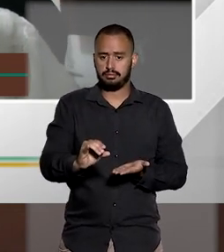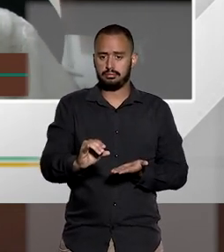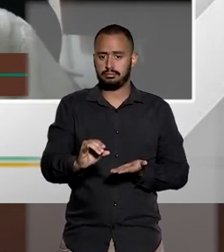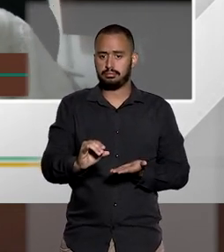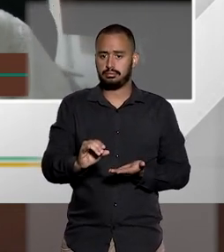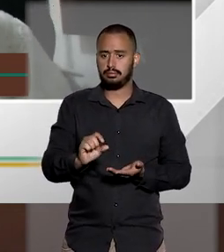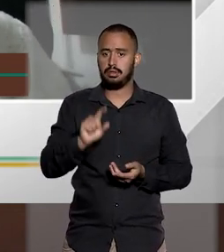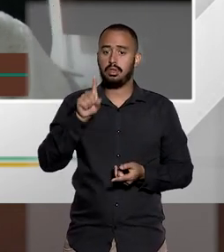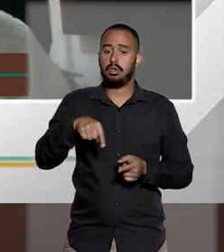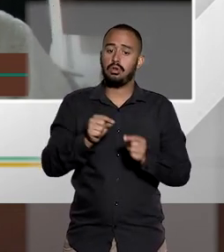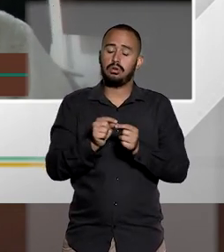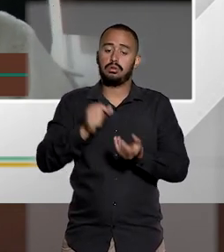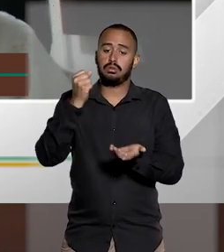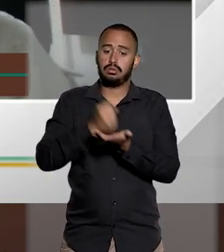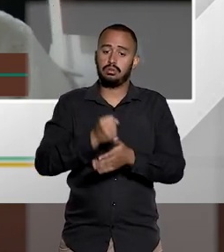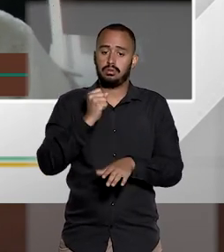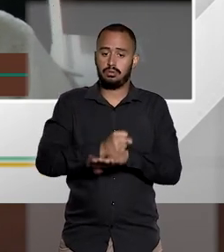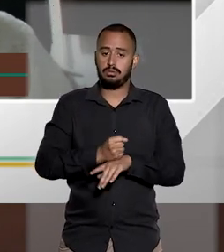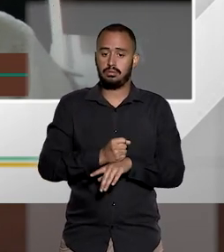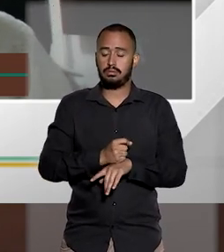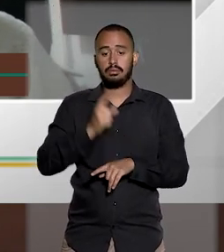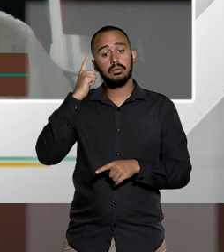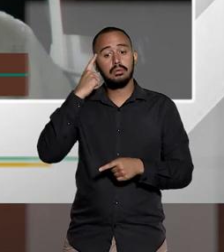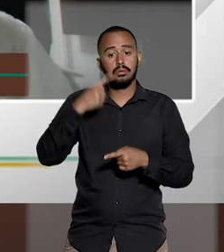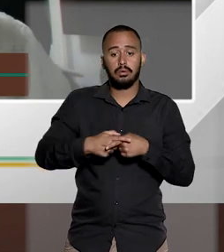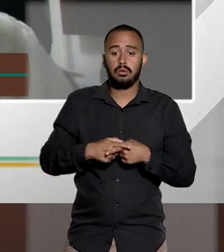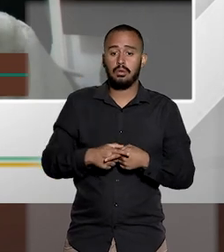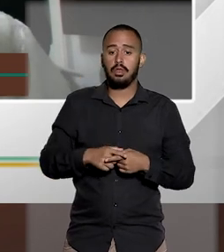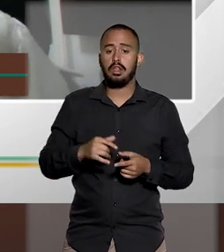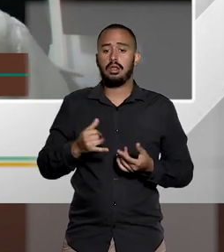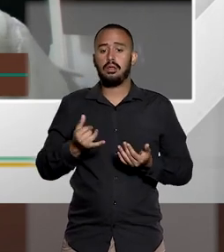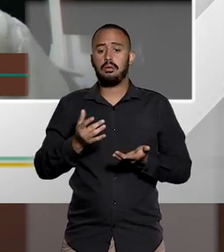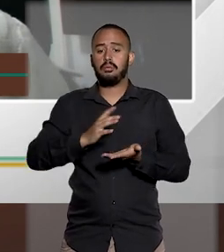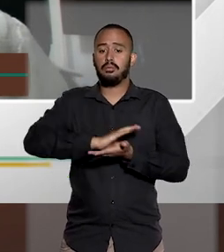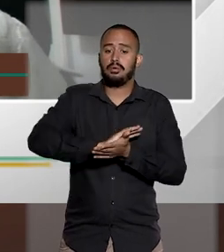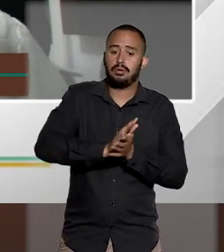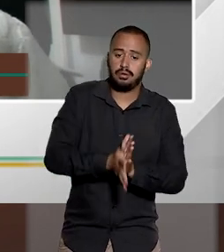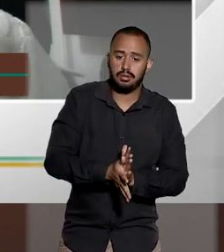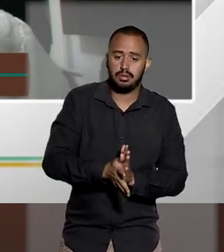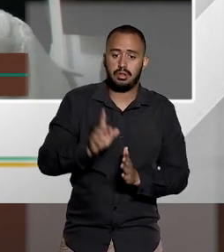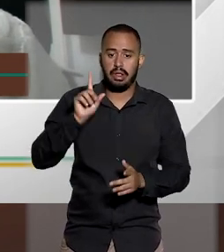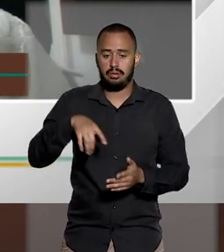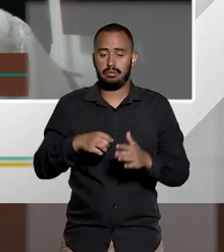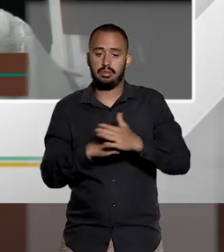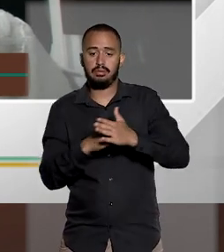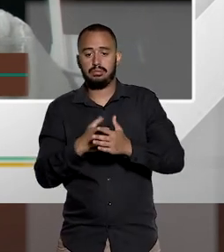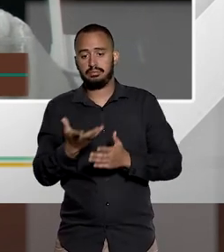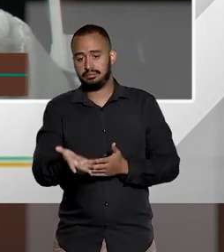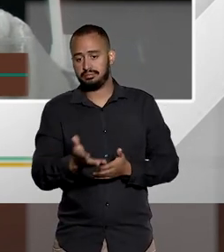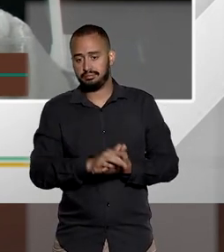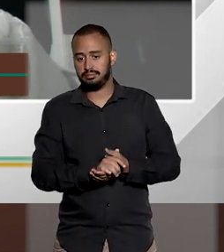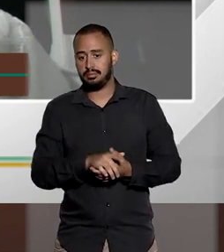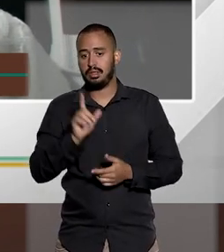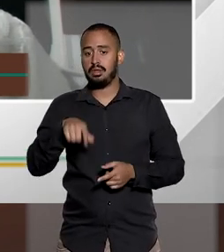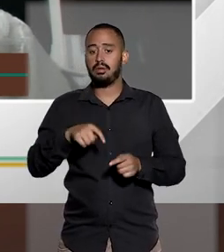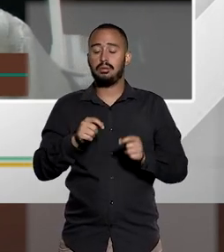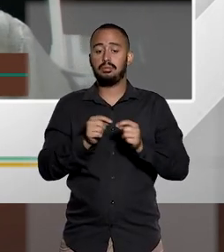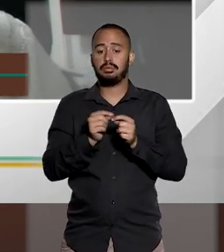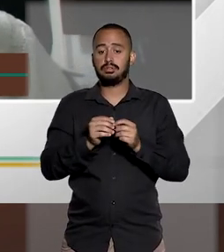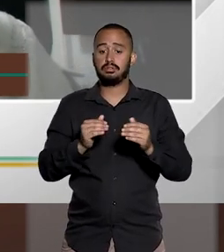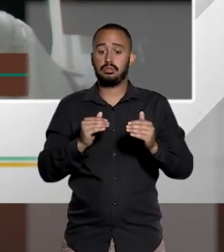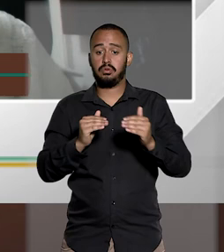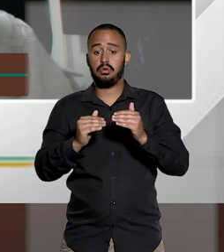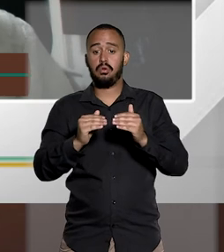o contratado, inclusive pelos prejuízos todos que tiver havido, inclusive o equilíbrio